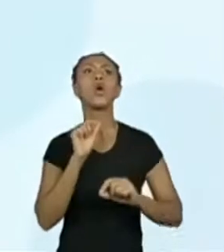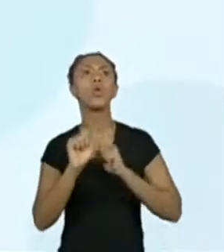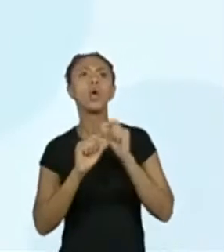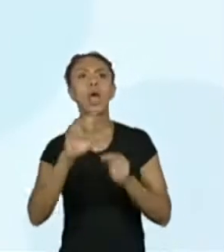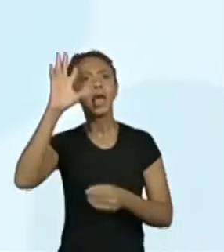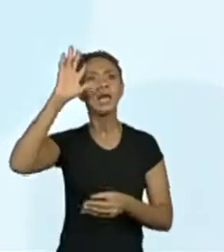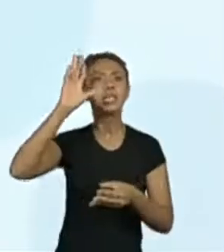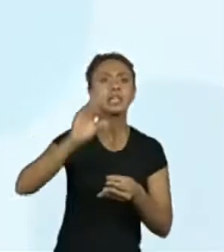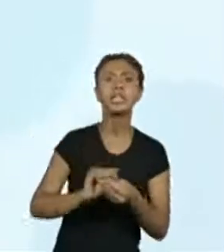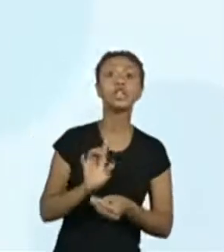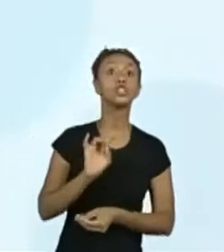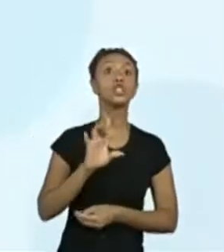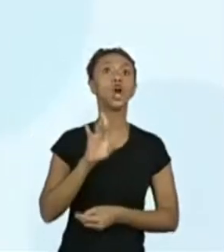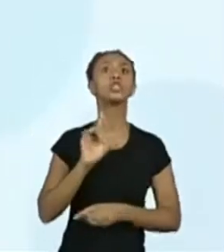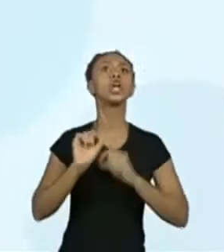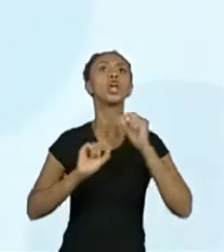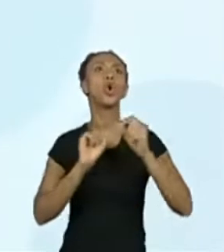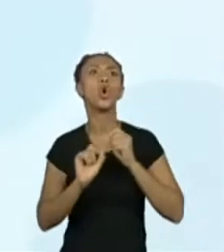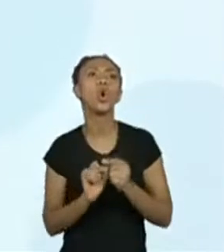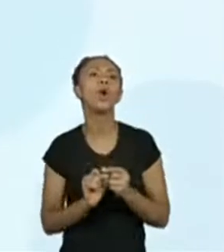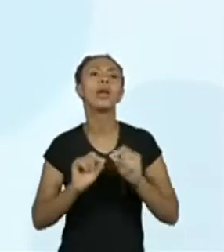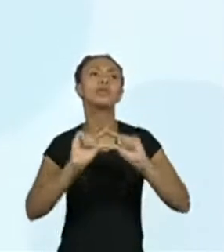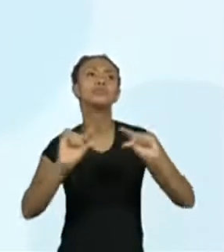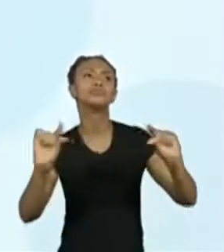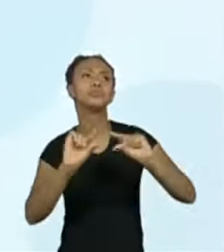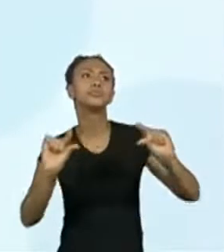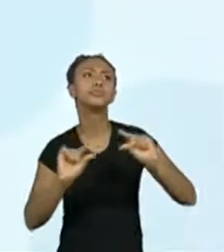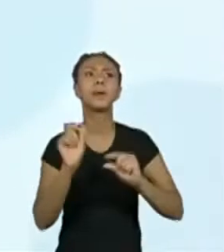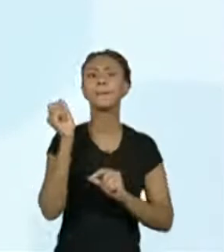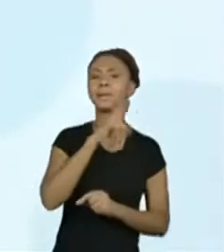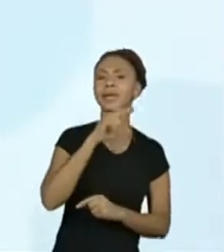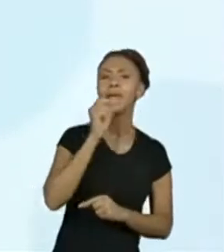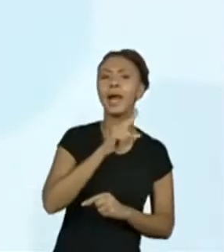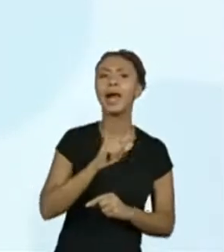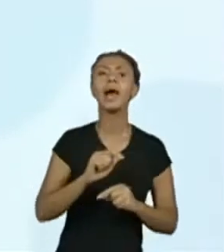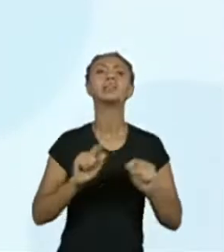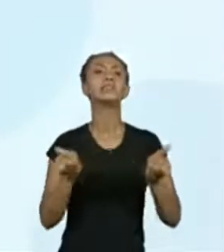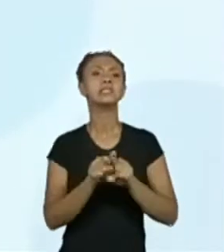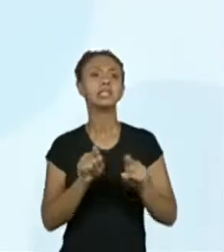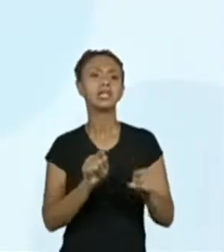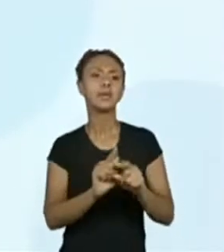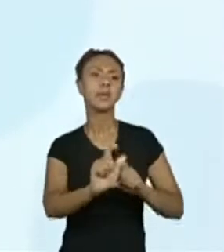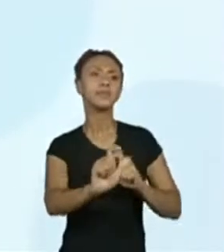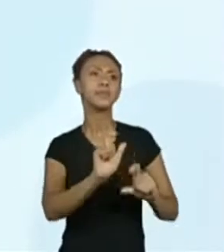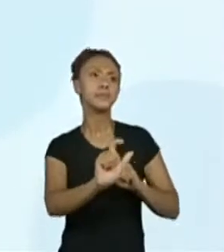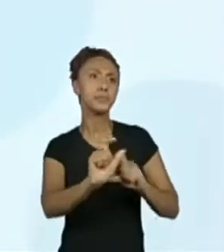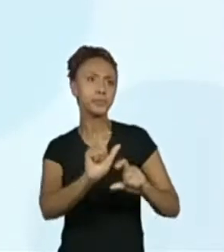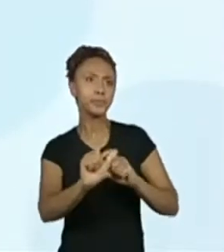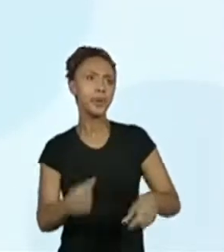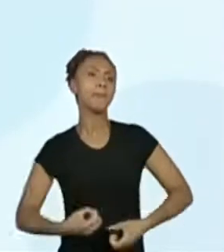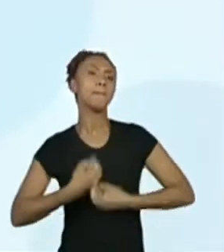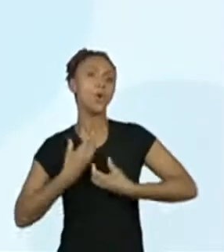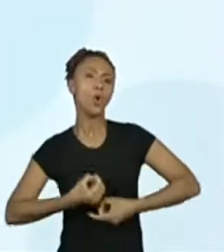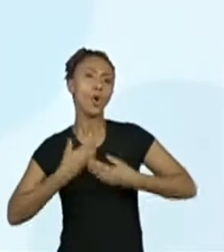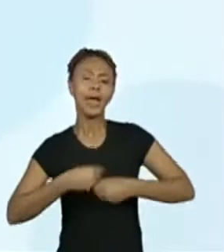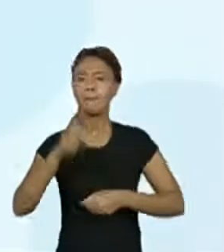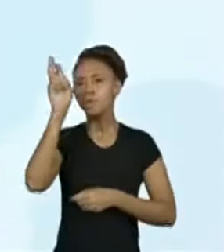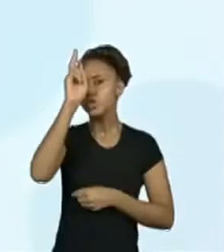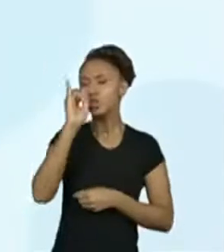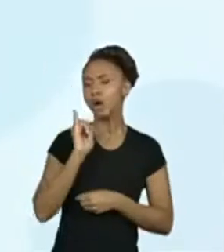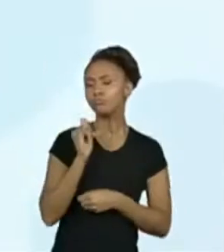cartuns, poemas, minicontos, entre outros textos do campo artístico literário, entre diferentes mídias,